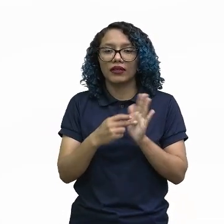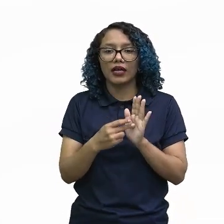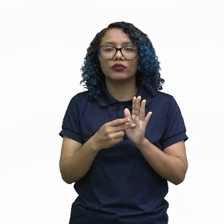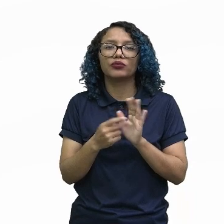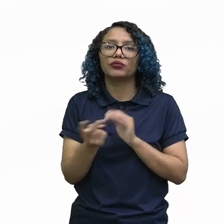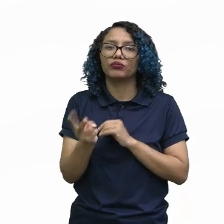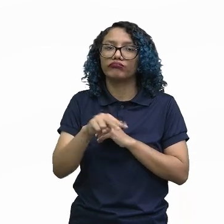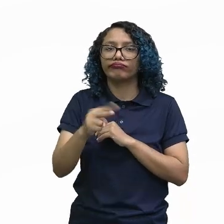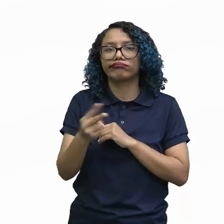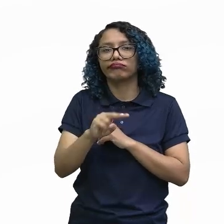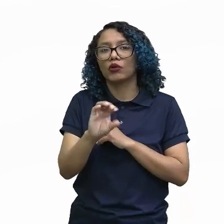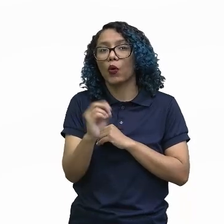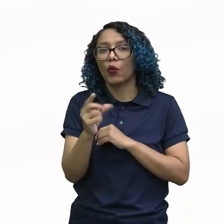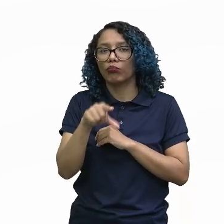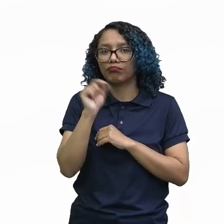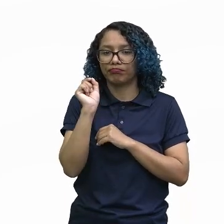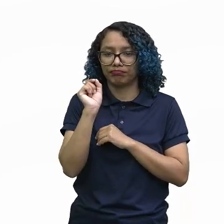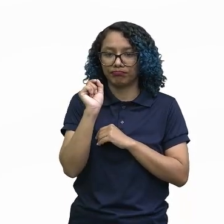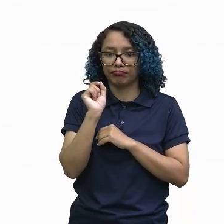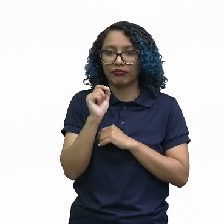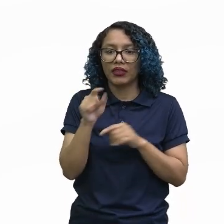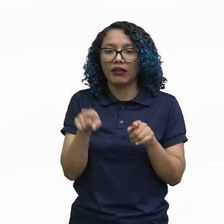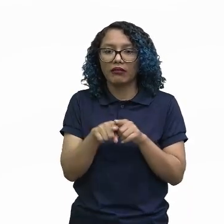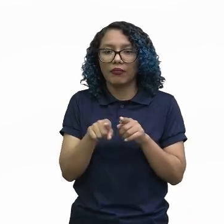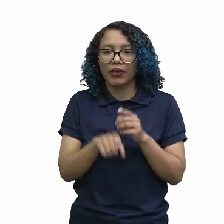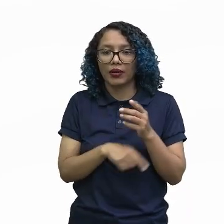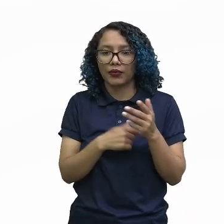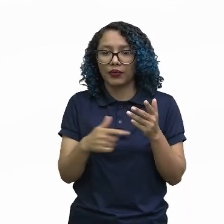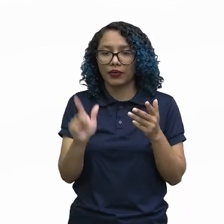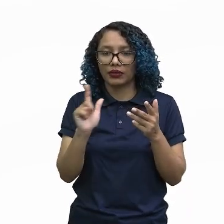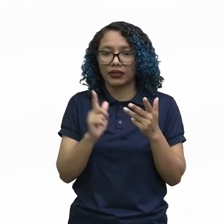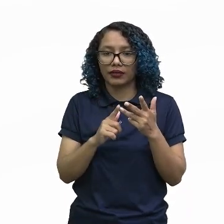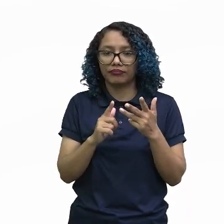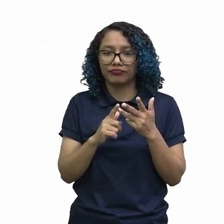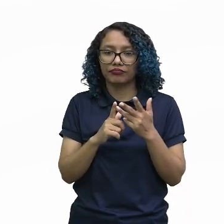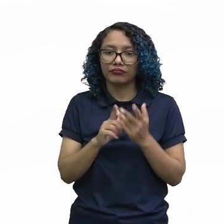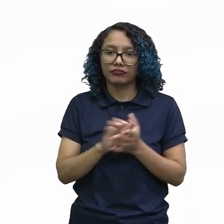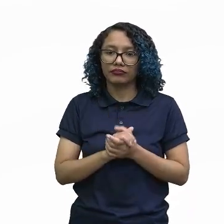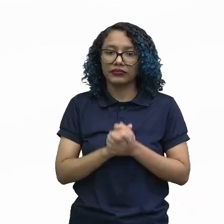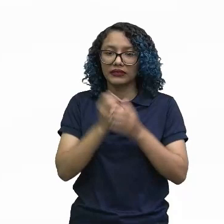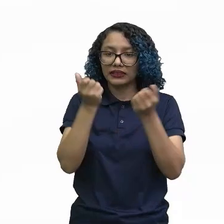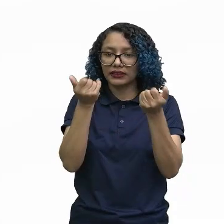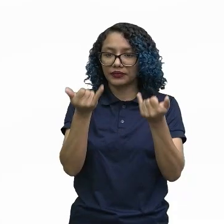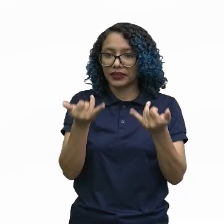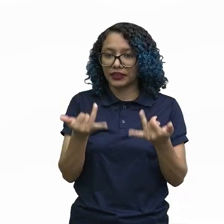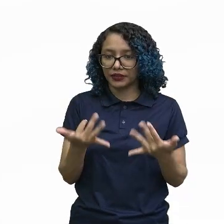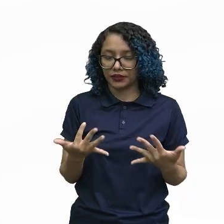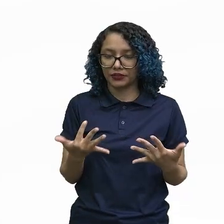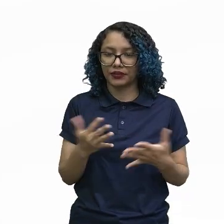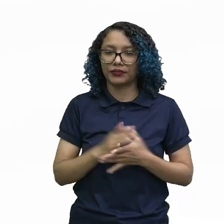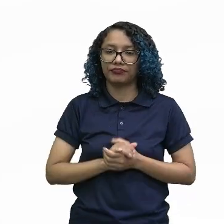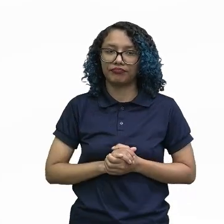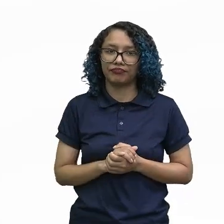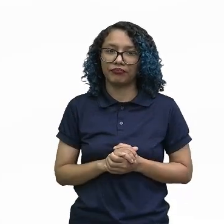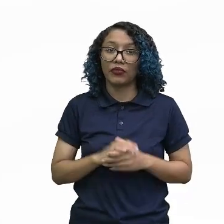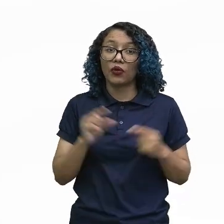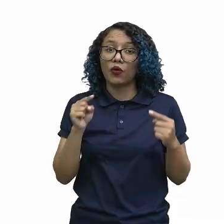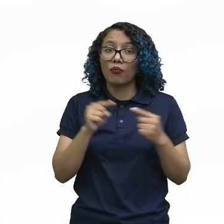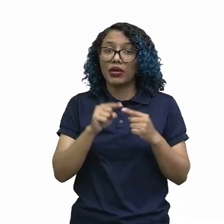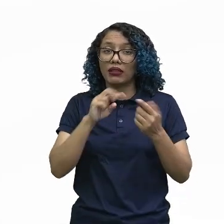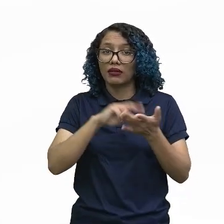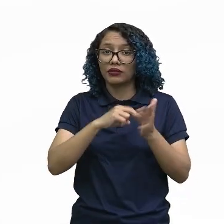escolha. E as sindéticas explicativas. As explicativas, elas vão dar a ideia de